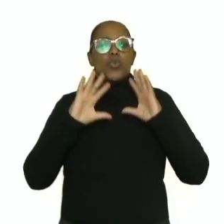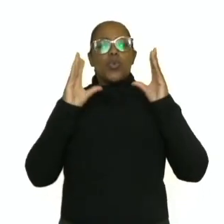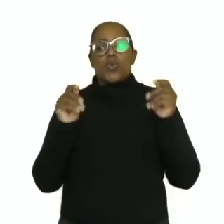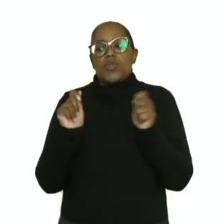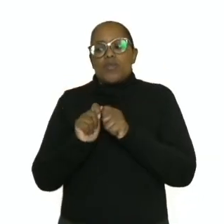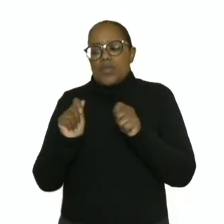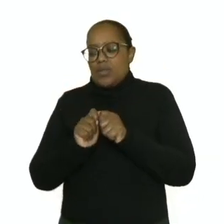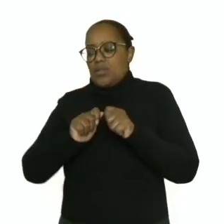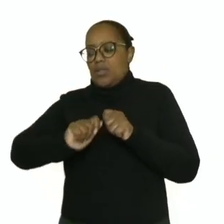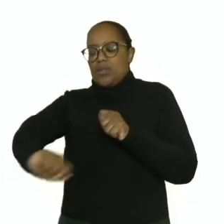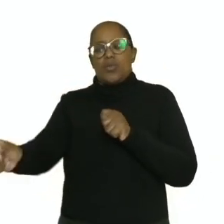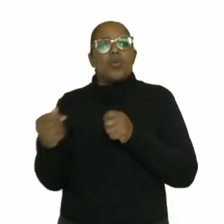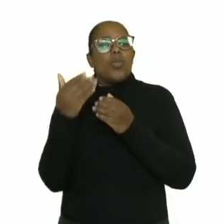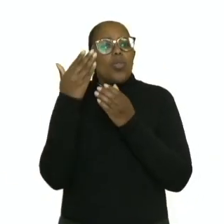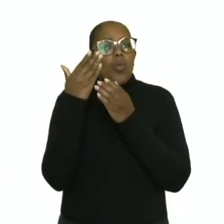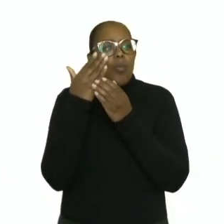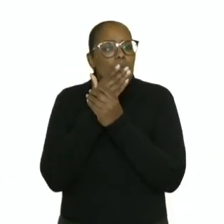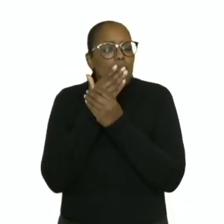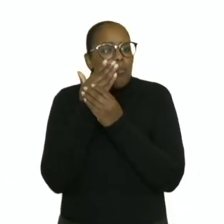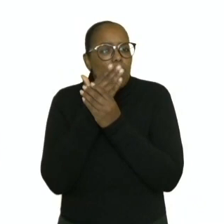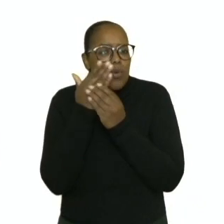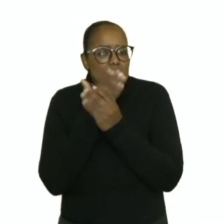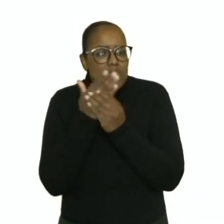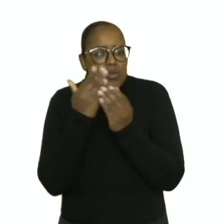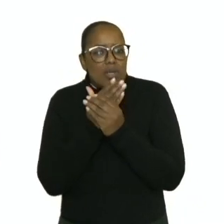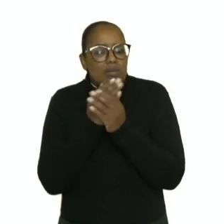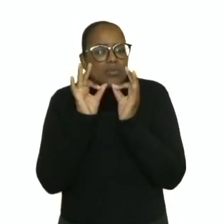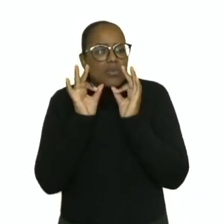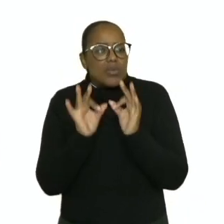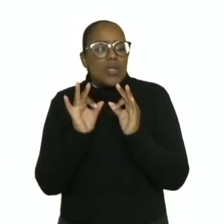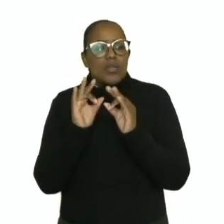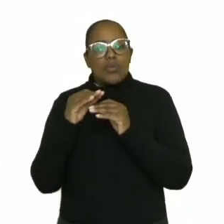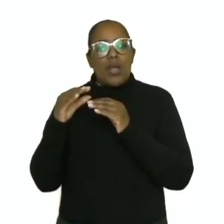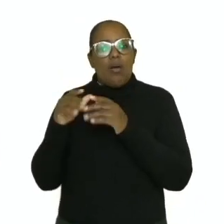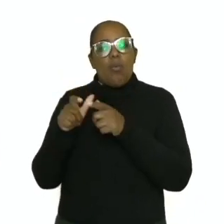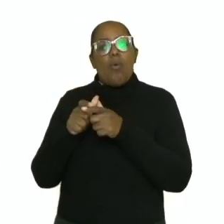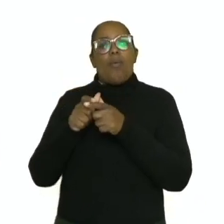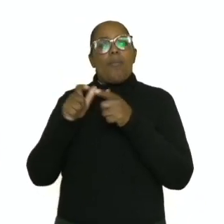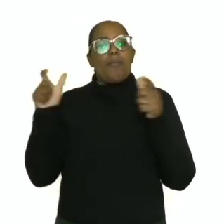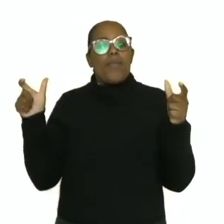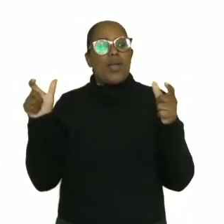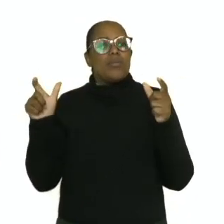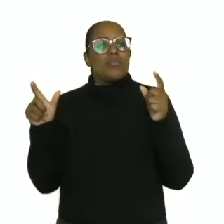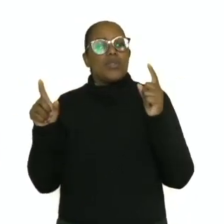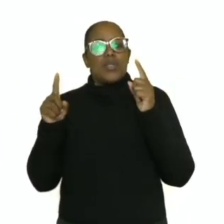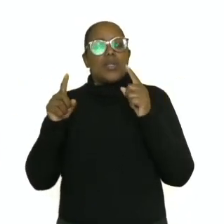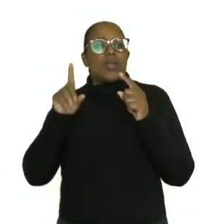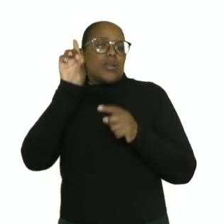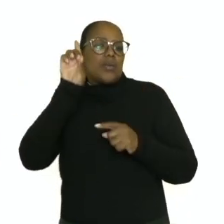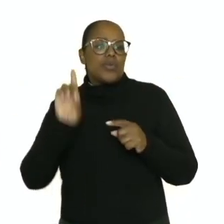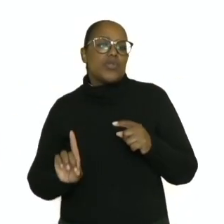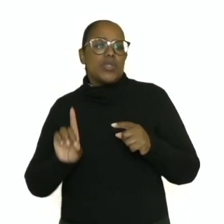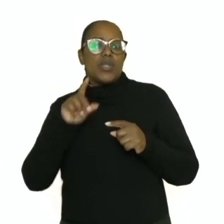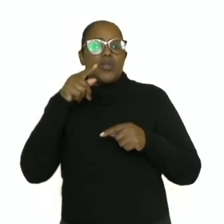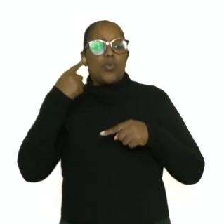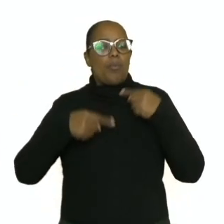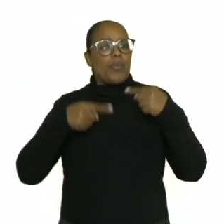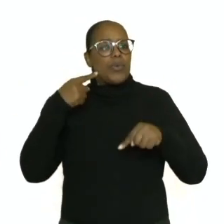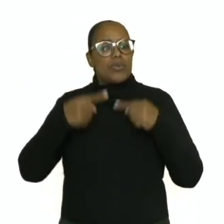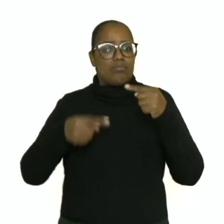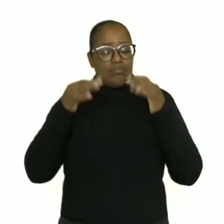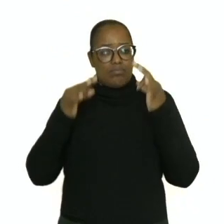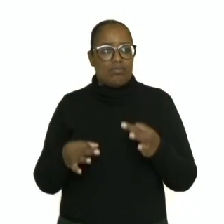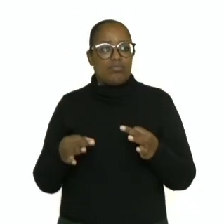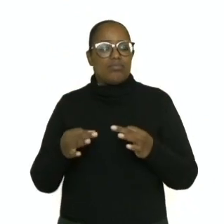sobre aquilo que tem consequência na vida de toda a coletividade. Então, essa ideia do direito político, certo?